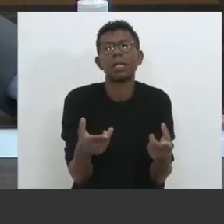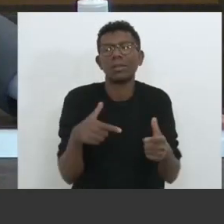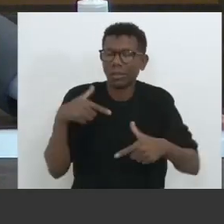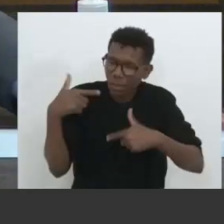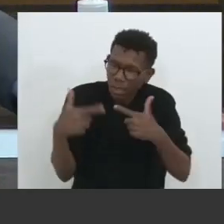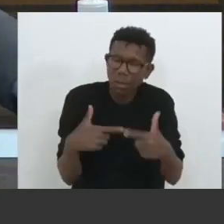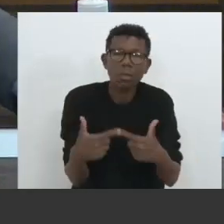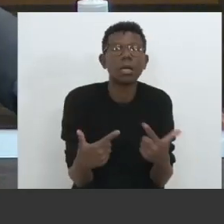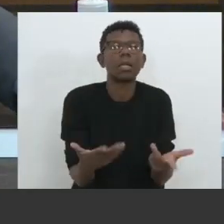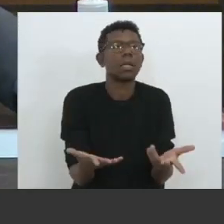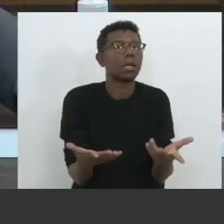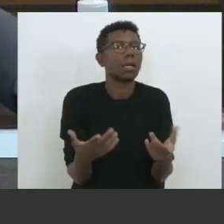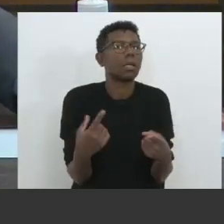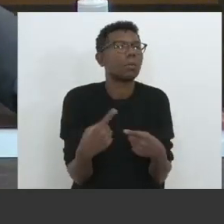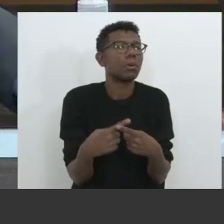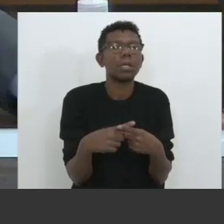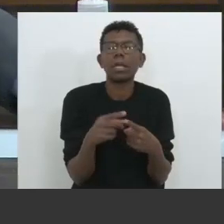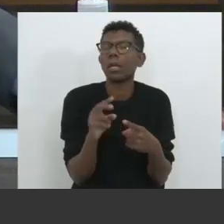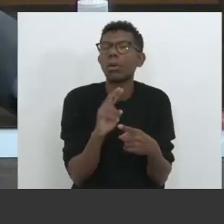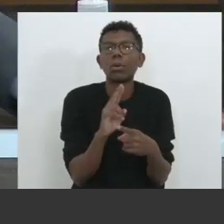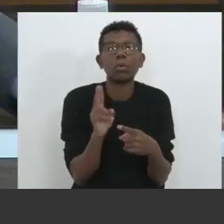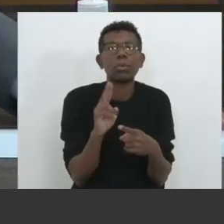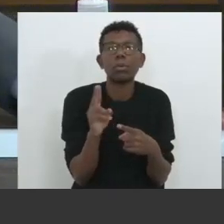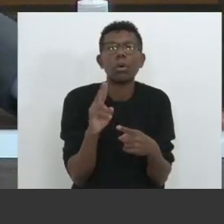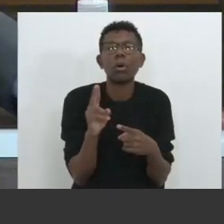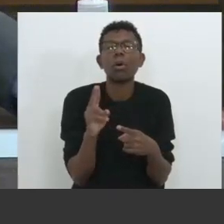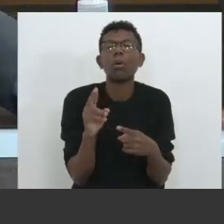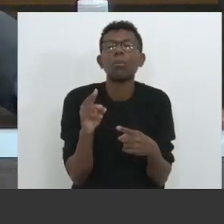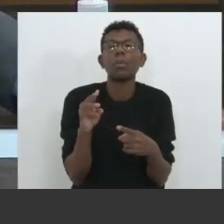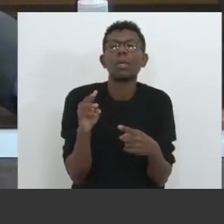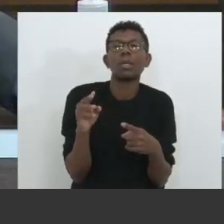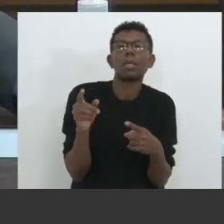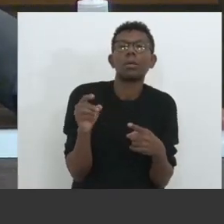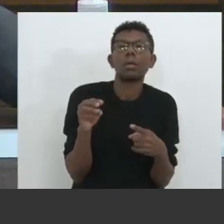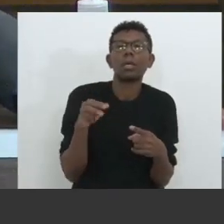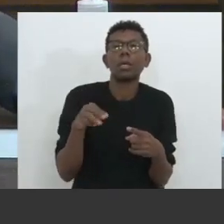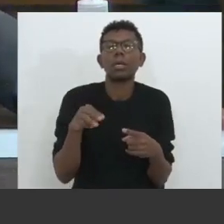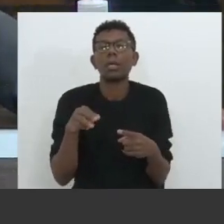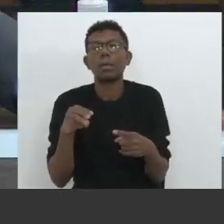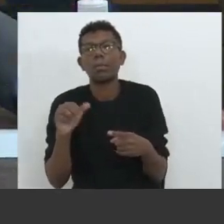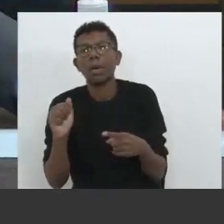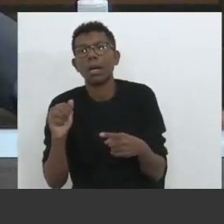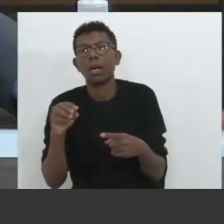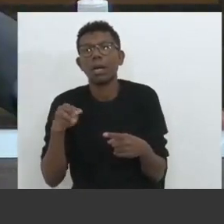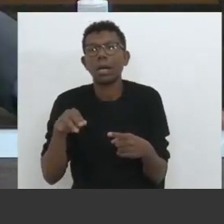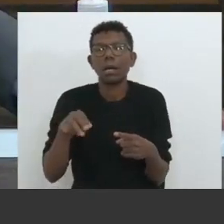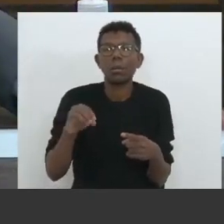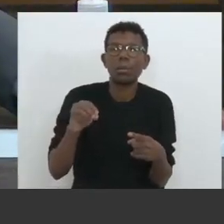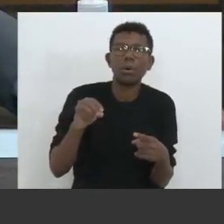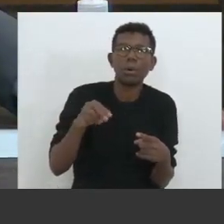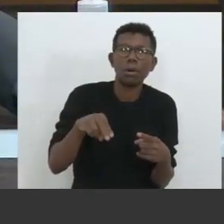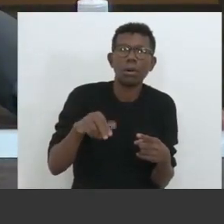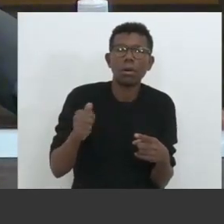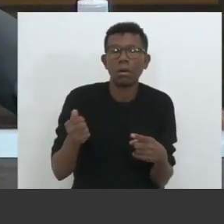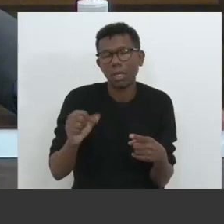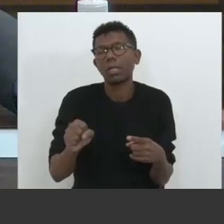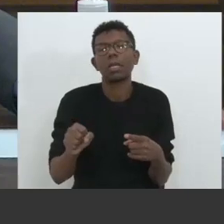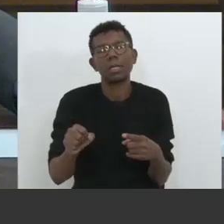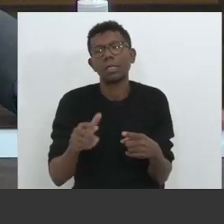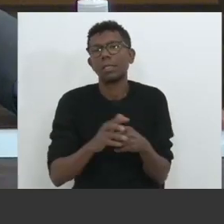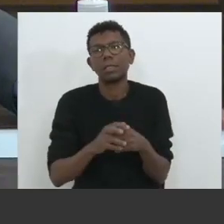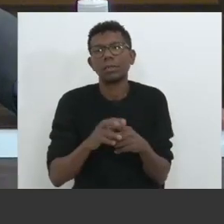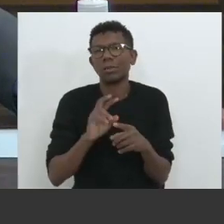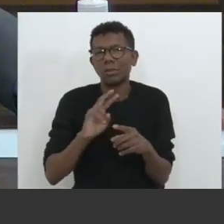morrer o nome dos Mamonas junto com Maurício wol vou acabar esquecendo de pessoas mas